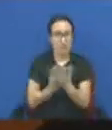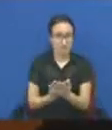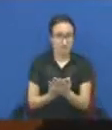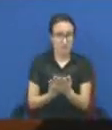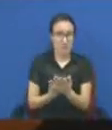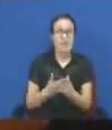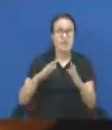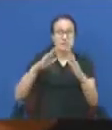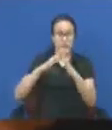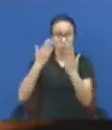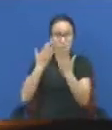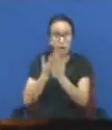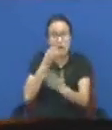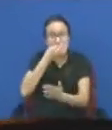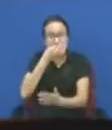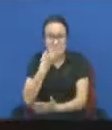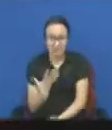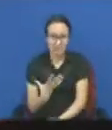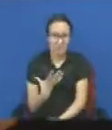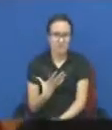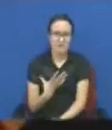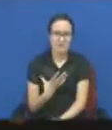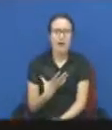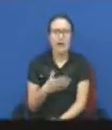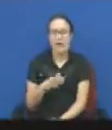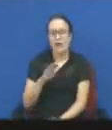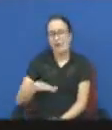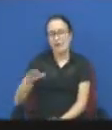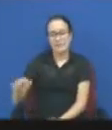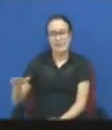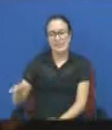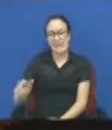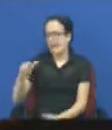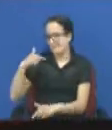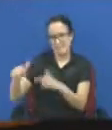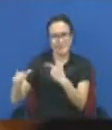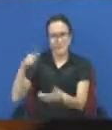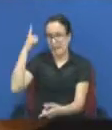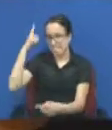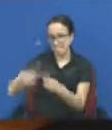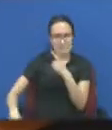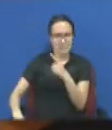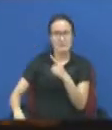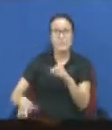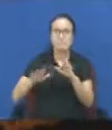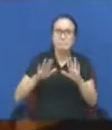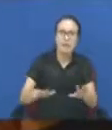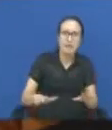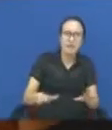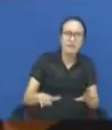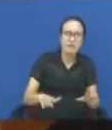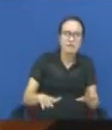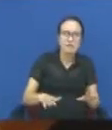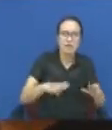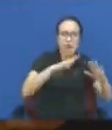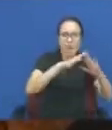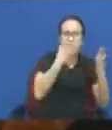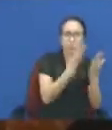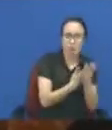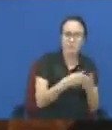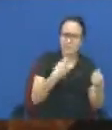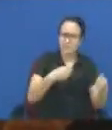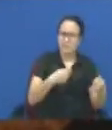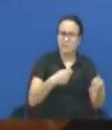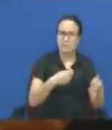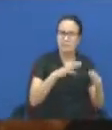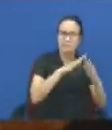de boa qualidade. Porque simplesmente falar que essa criança não pode trabalhar e não ofertar a ela, que ela deve ficar na escola, mas